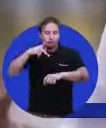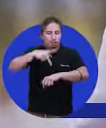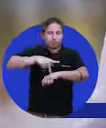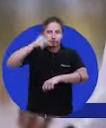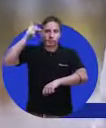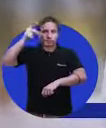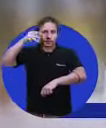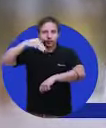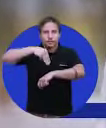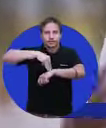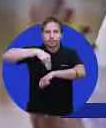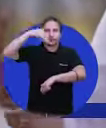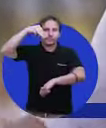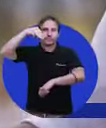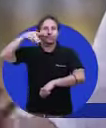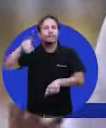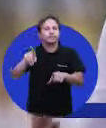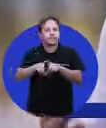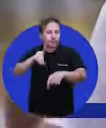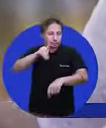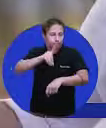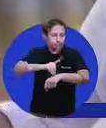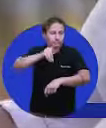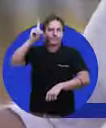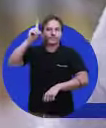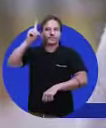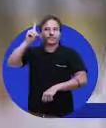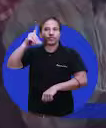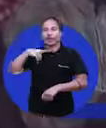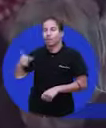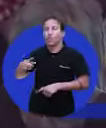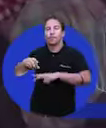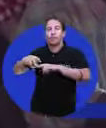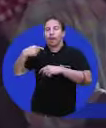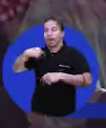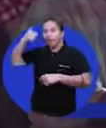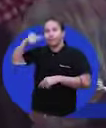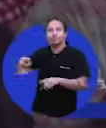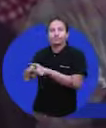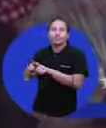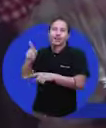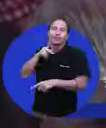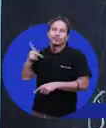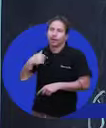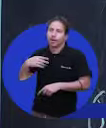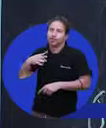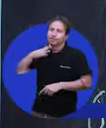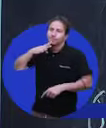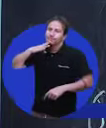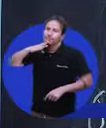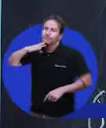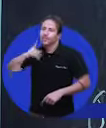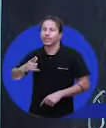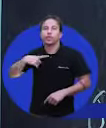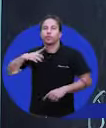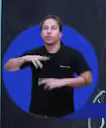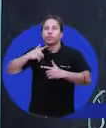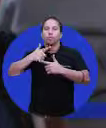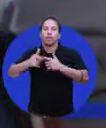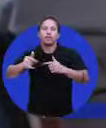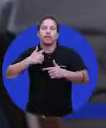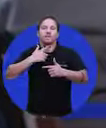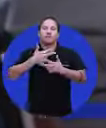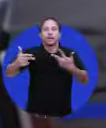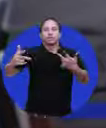a pós-graduação, o mestrado e o doutorado. Por ser dessa área, conheço muito bem as